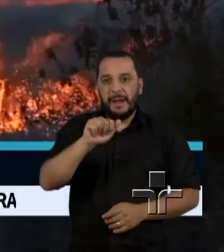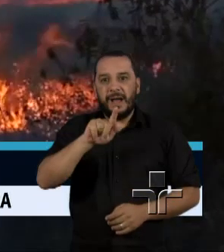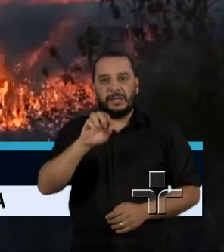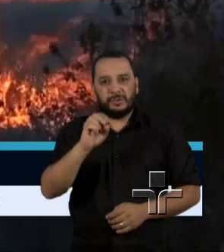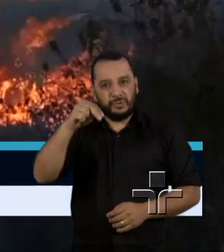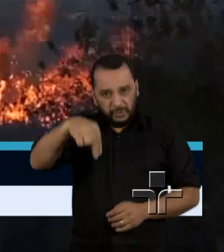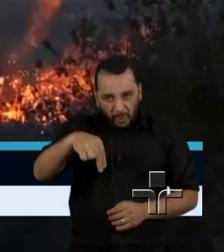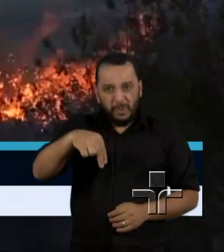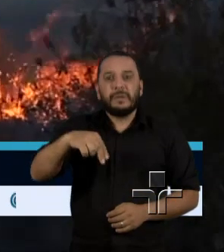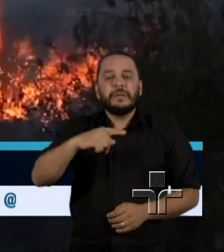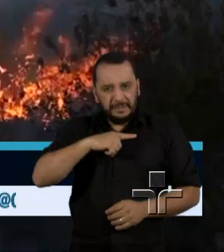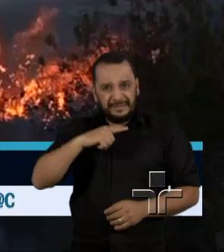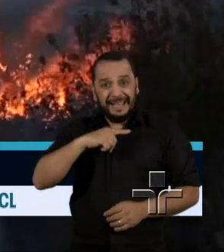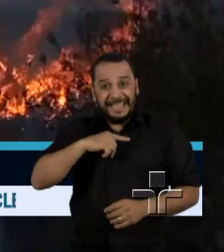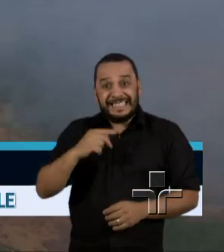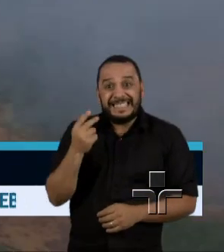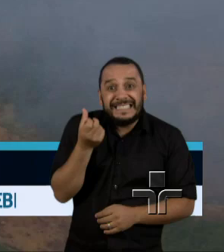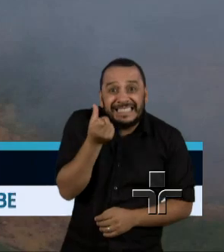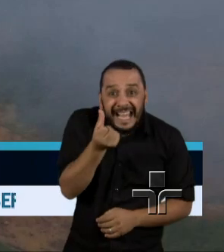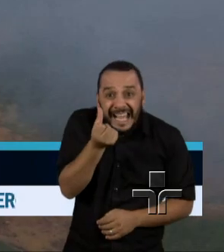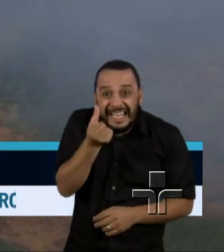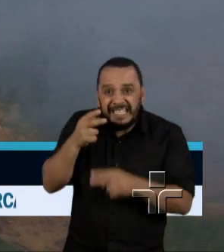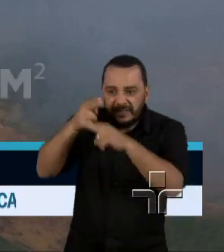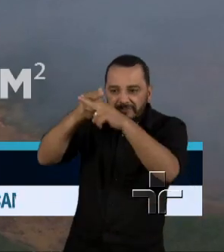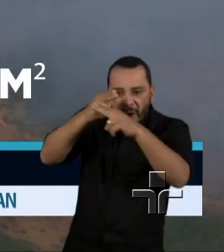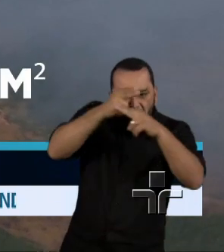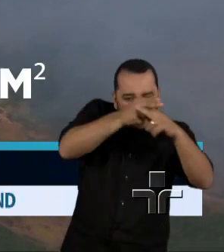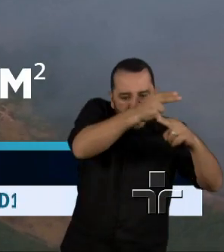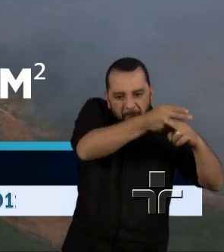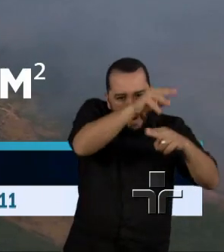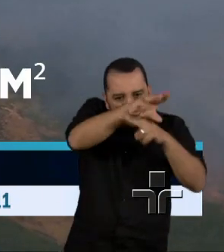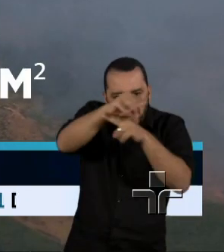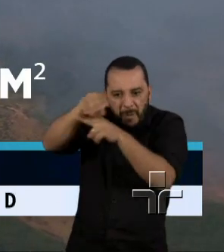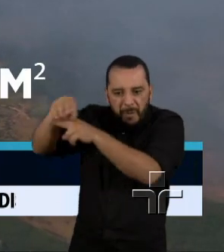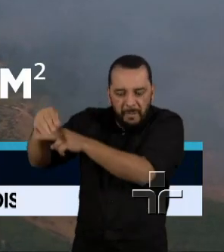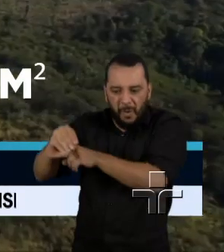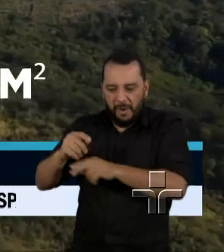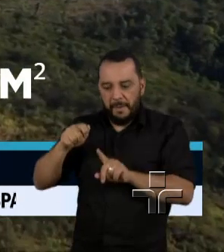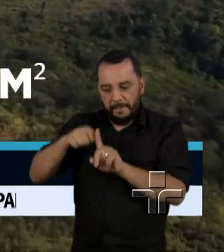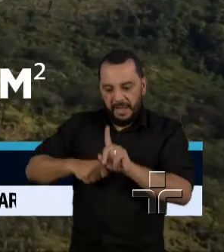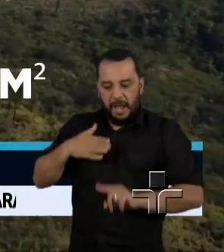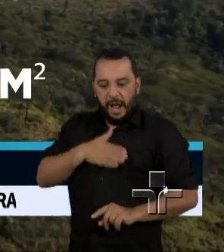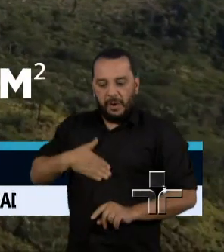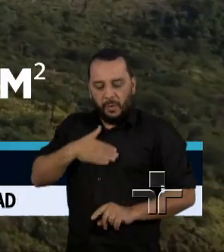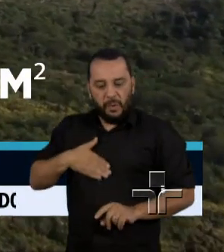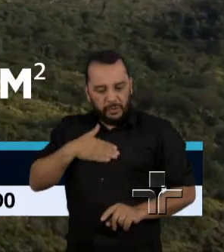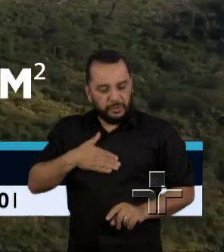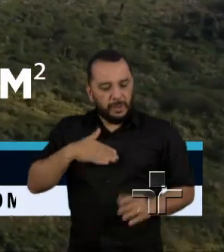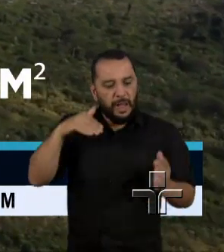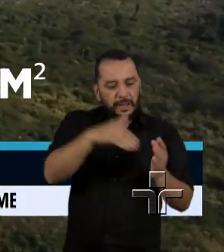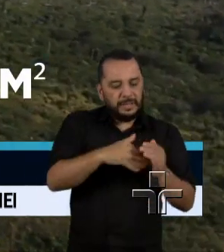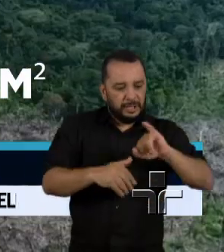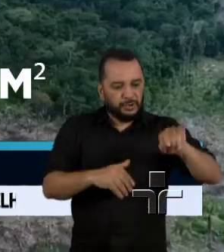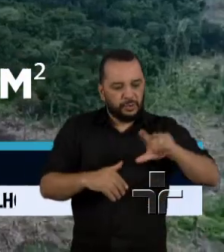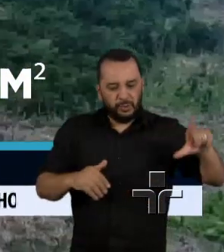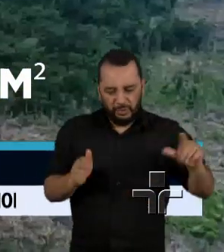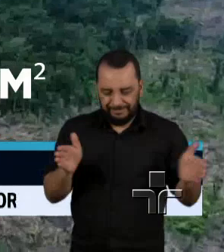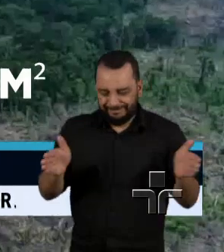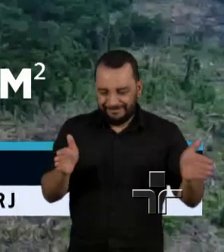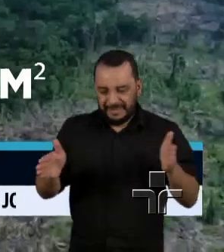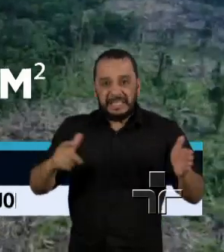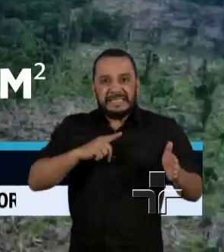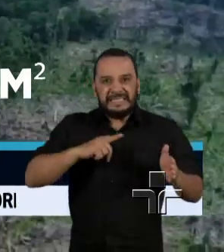imagens coletadas por 6 satélites mostram que entre agosto de 2018 e julho deste ano, o desmatamento na